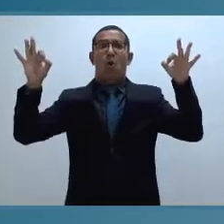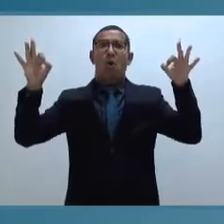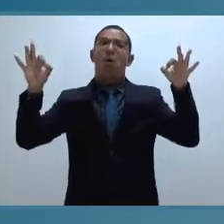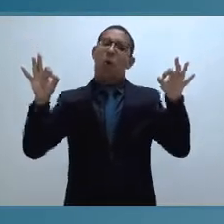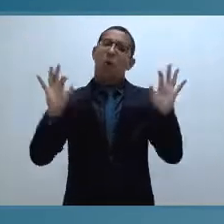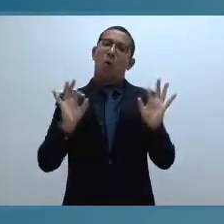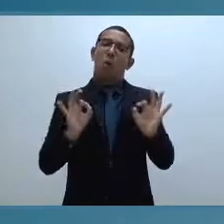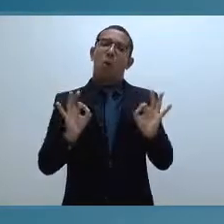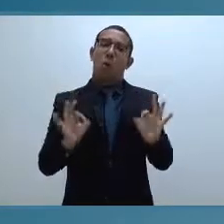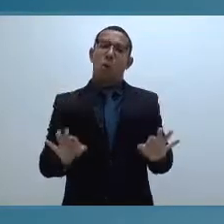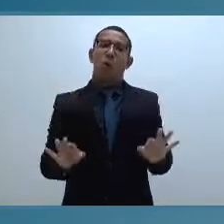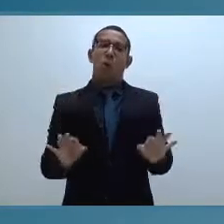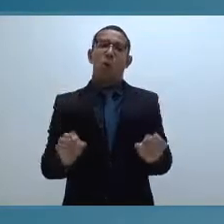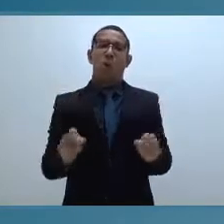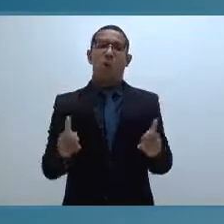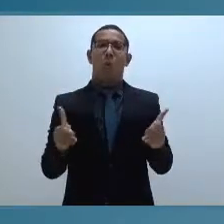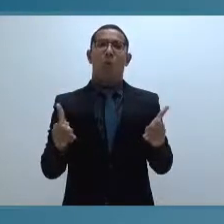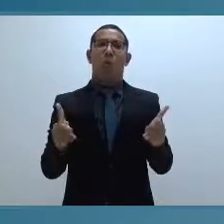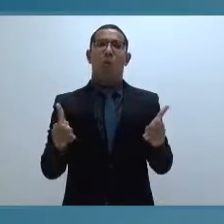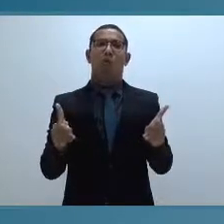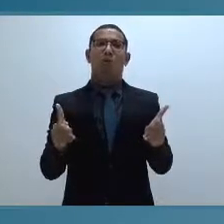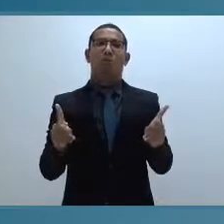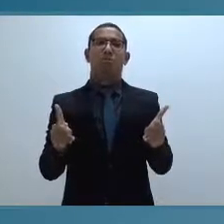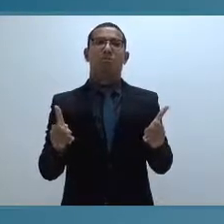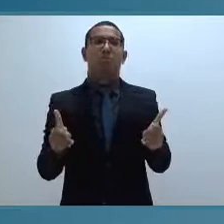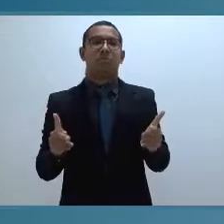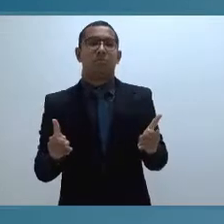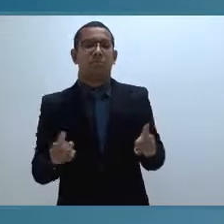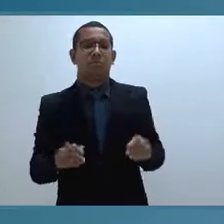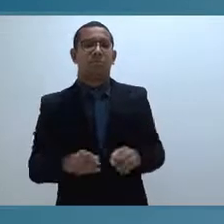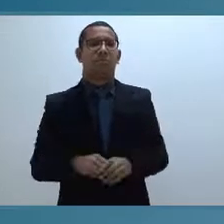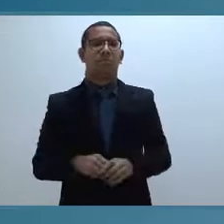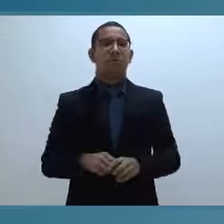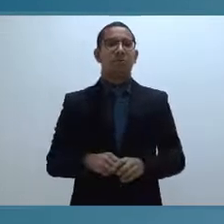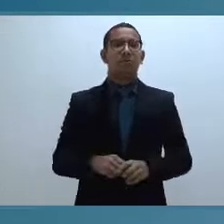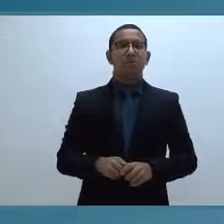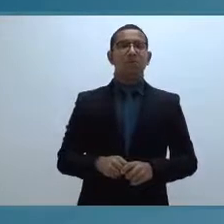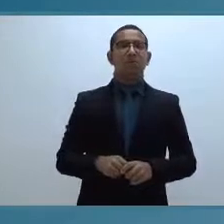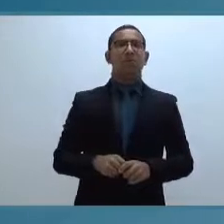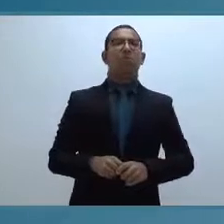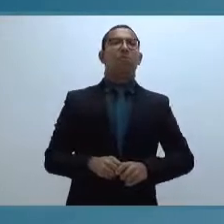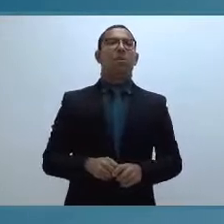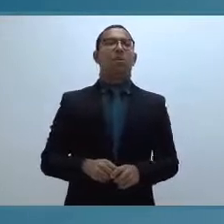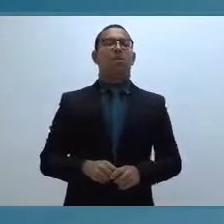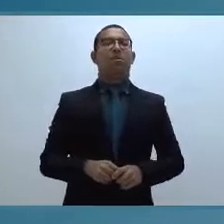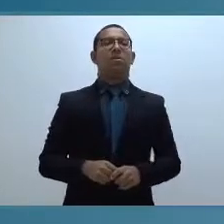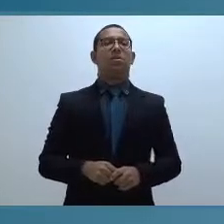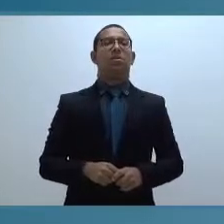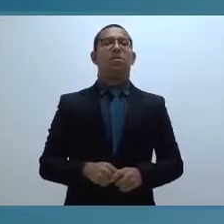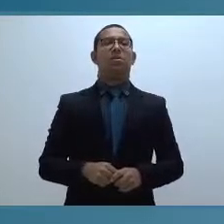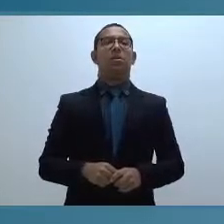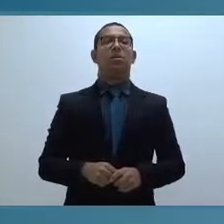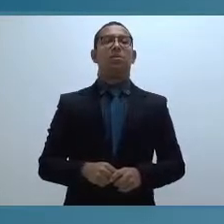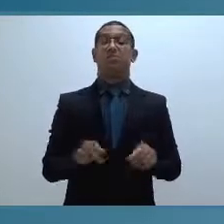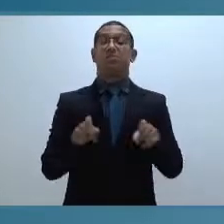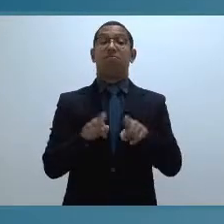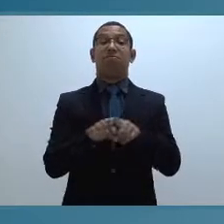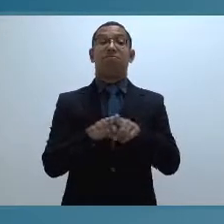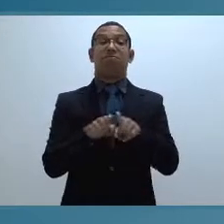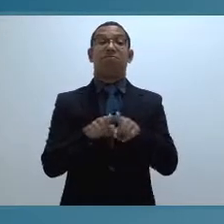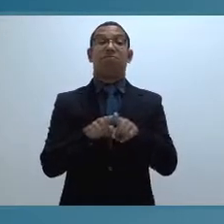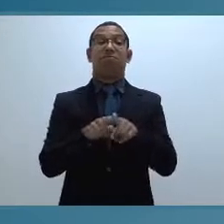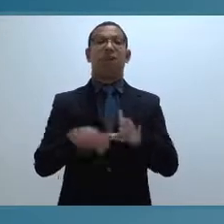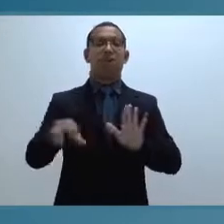continuo. E da análise do artigo supramencionado, entendo a priori que não basta somente o preenchimento dos